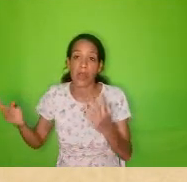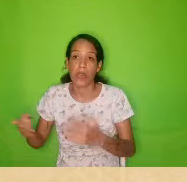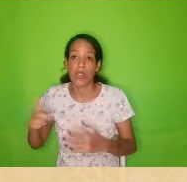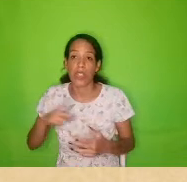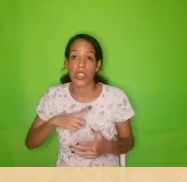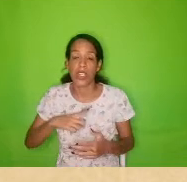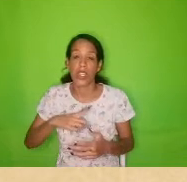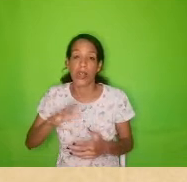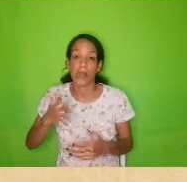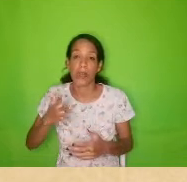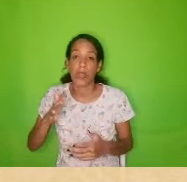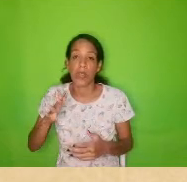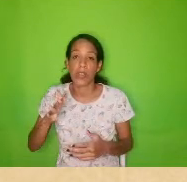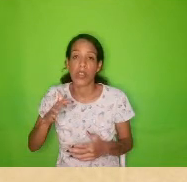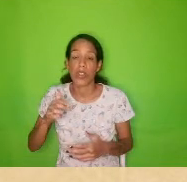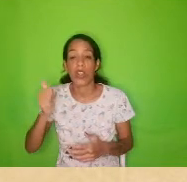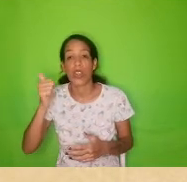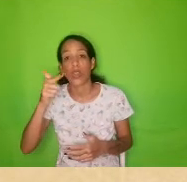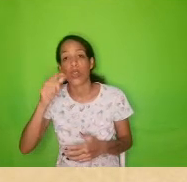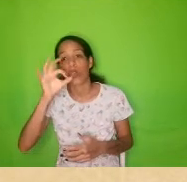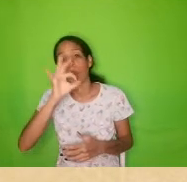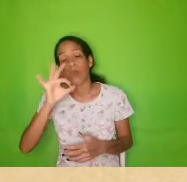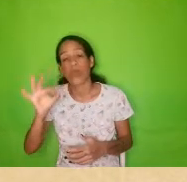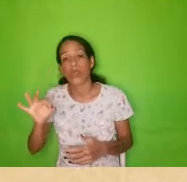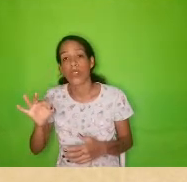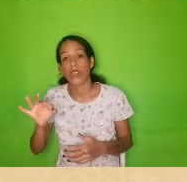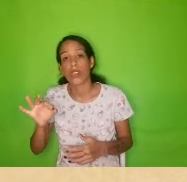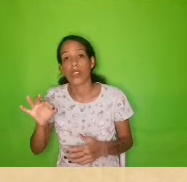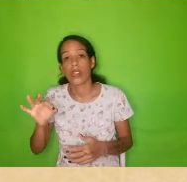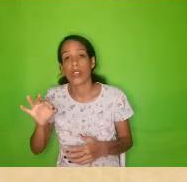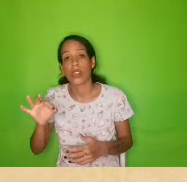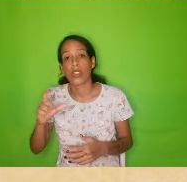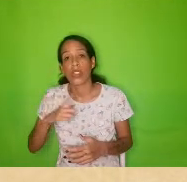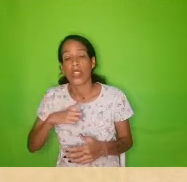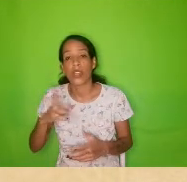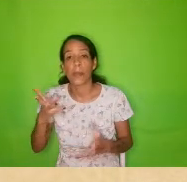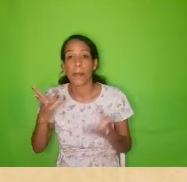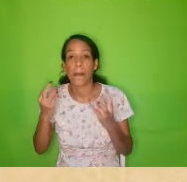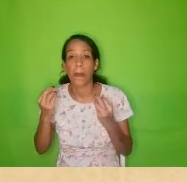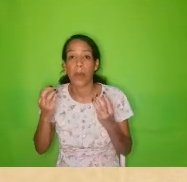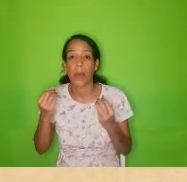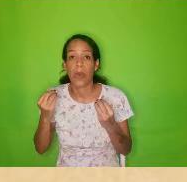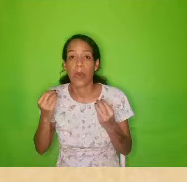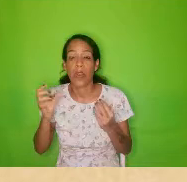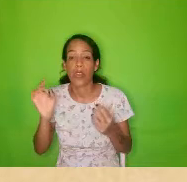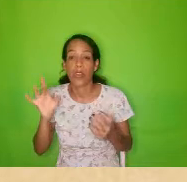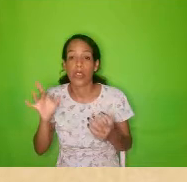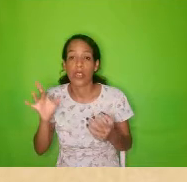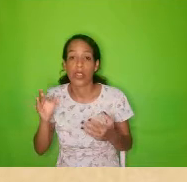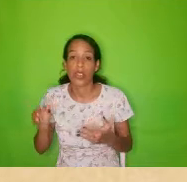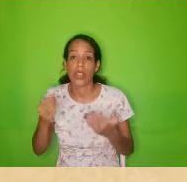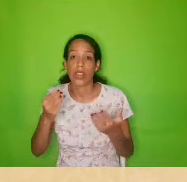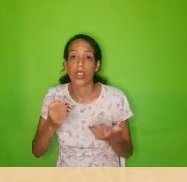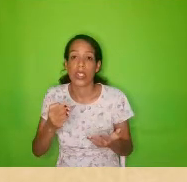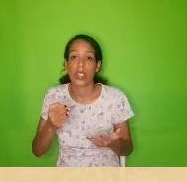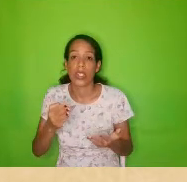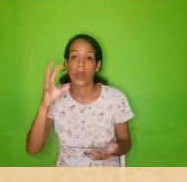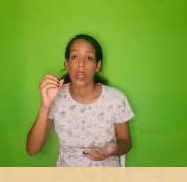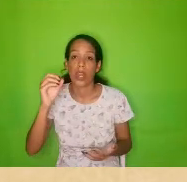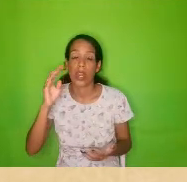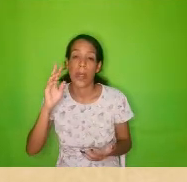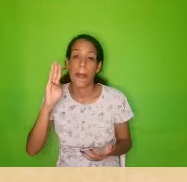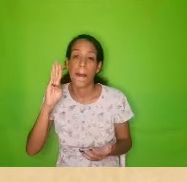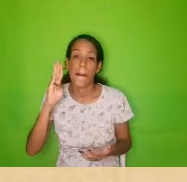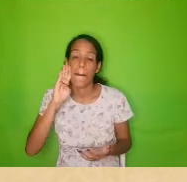de 12%. Então, tem bastante. Isso aí daria 40 milhões, um pouco mais do que